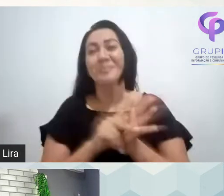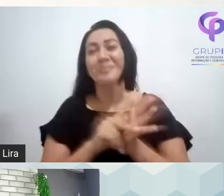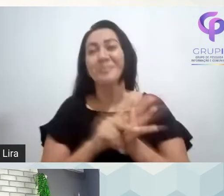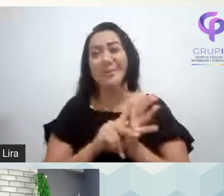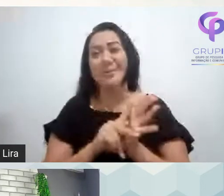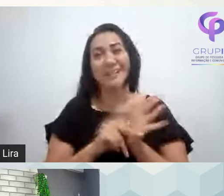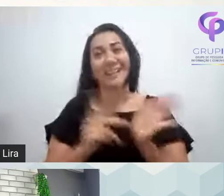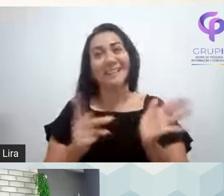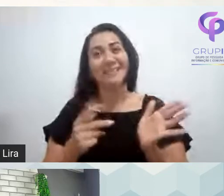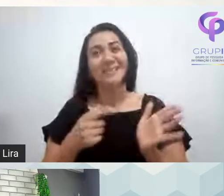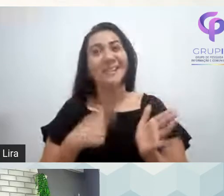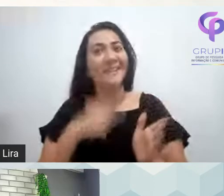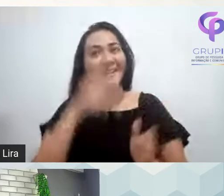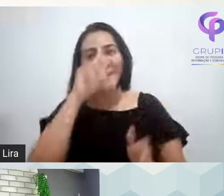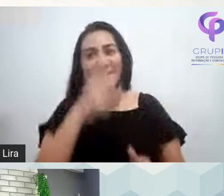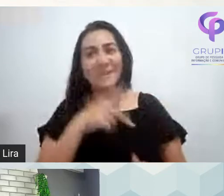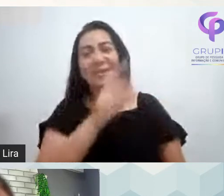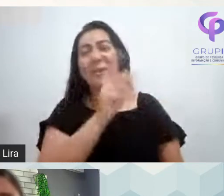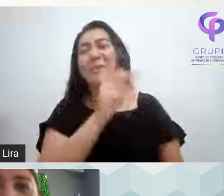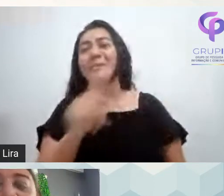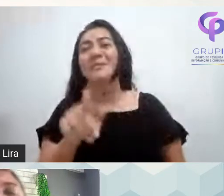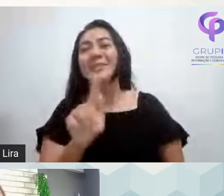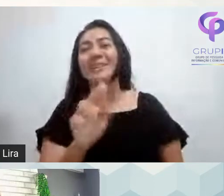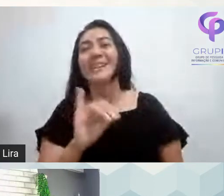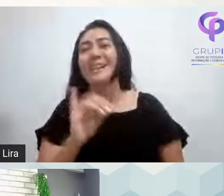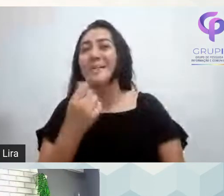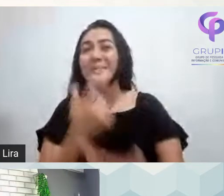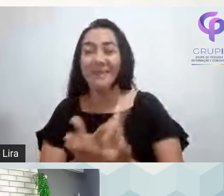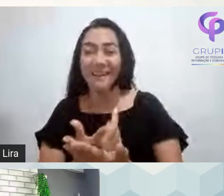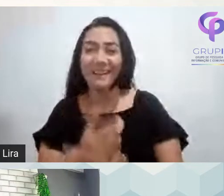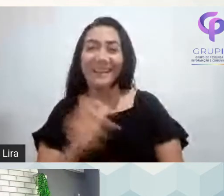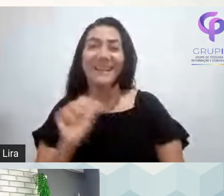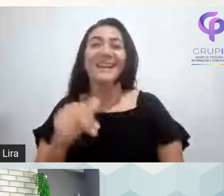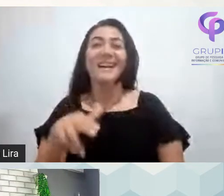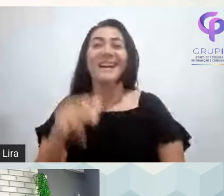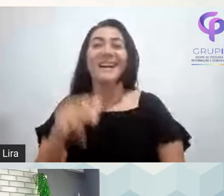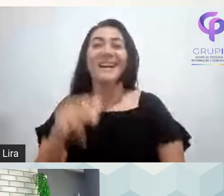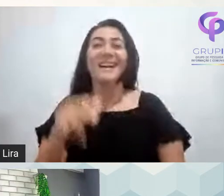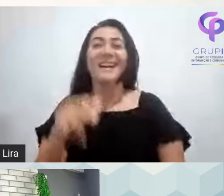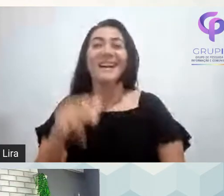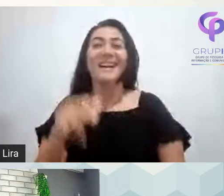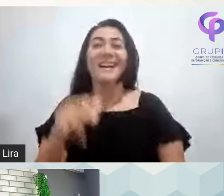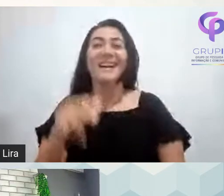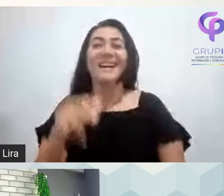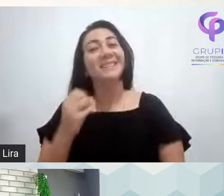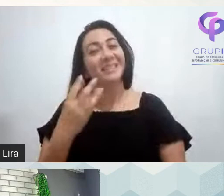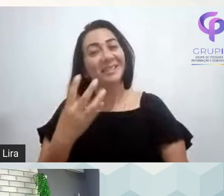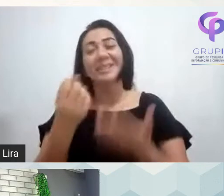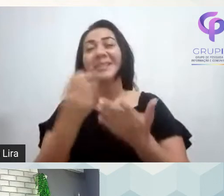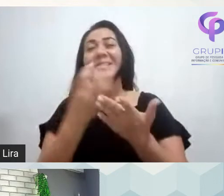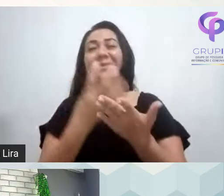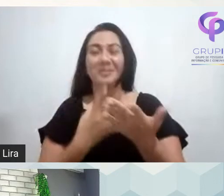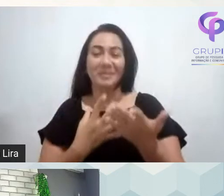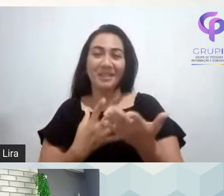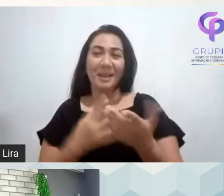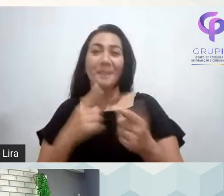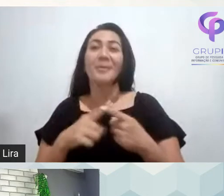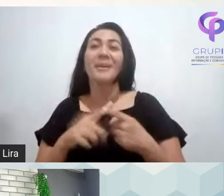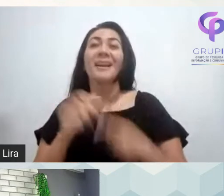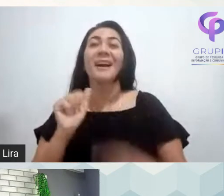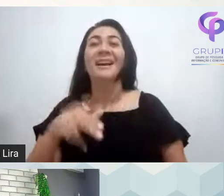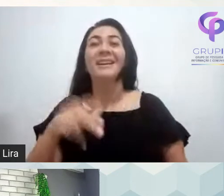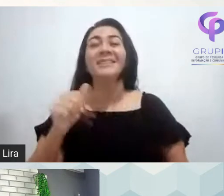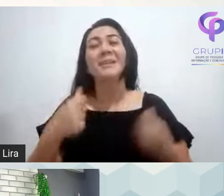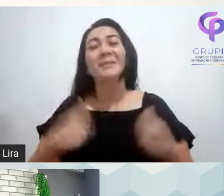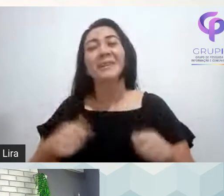Nós não temos recurso financeiro para tanto, então tem hora que a gente tem que tirar a Aninha do ar para ela poder descansar, tá,